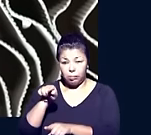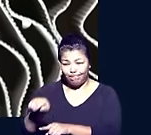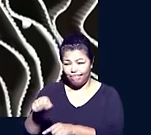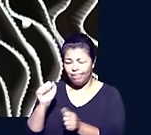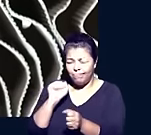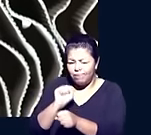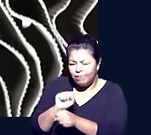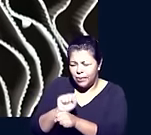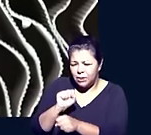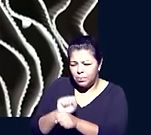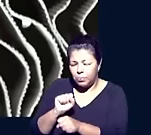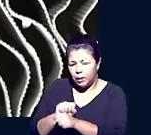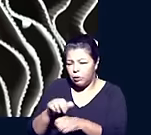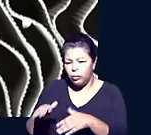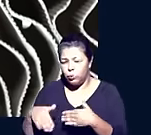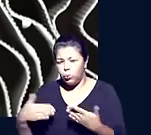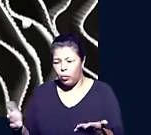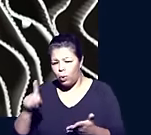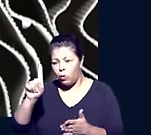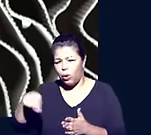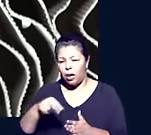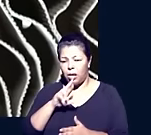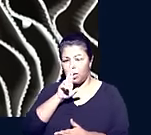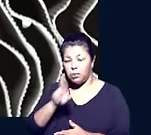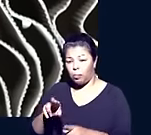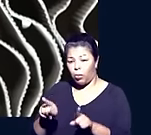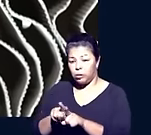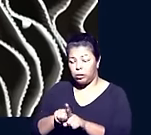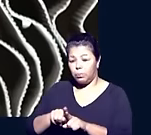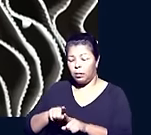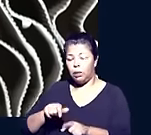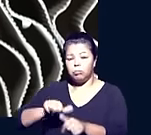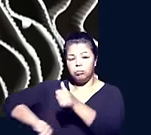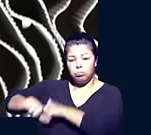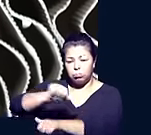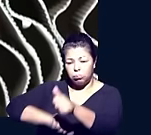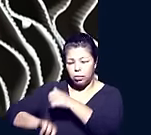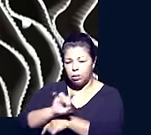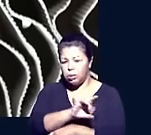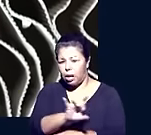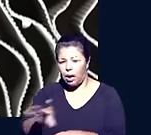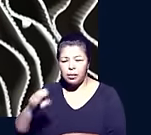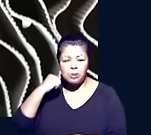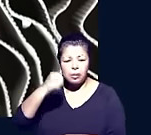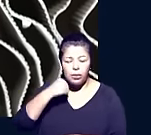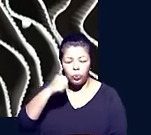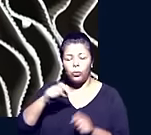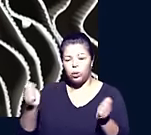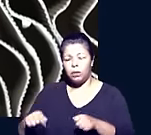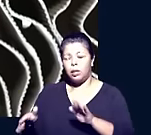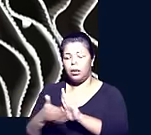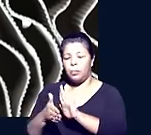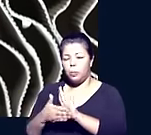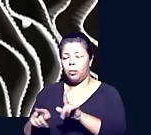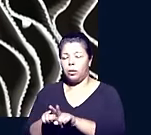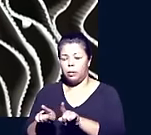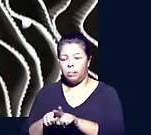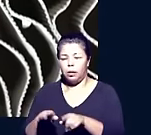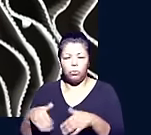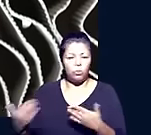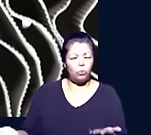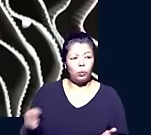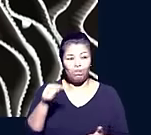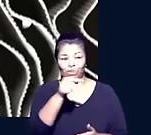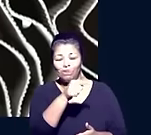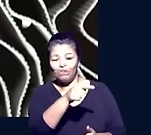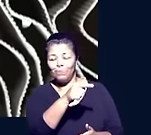pronunciar sobre o texto da reforma tributária com as alterações que cada Senador pode e que o plenário deve ou não aprovar